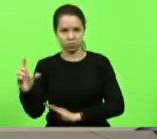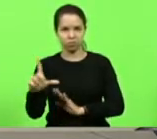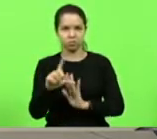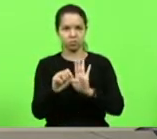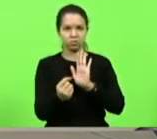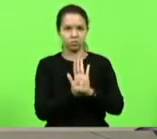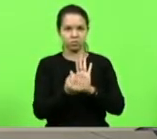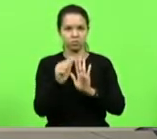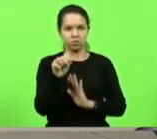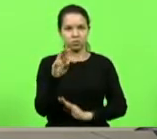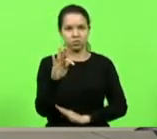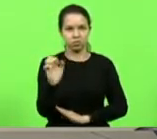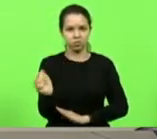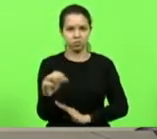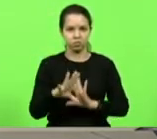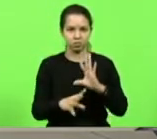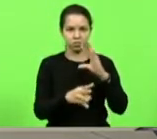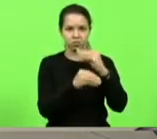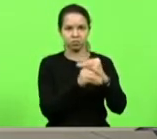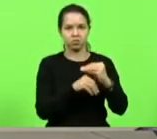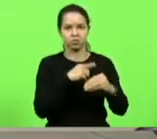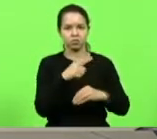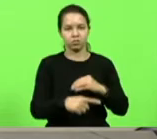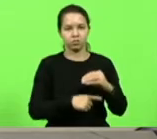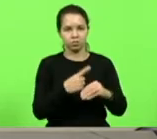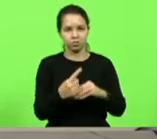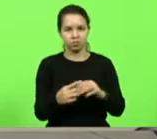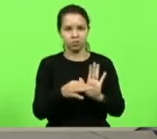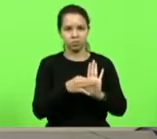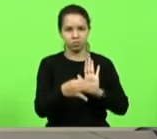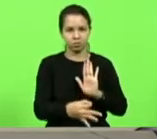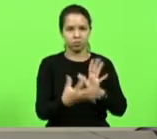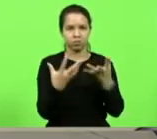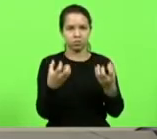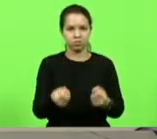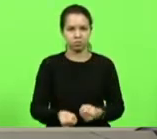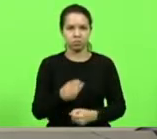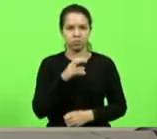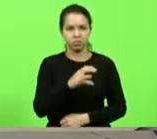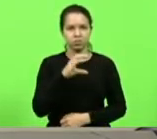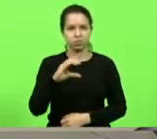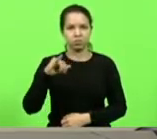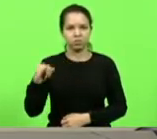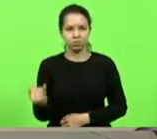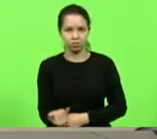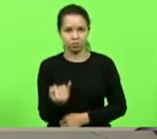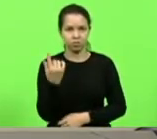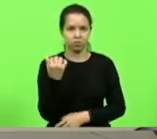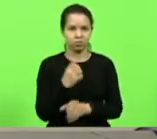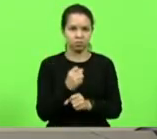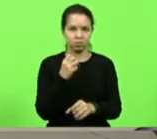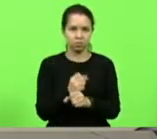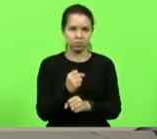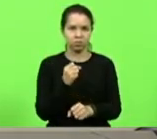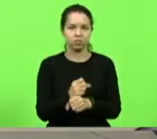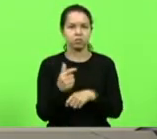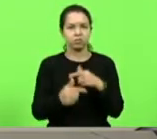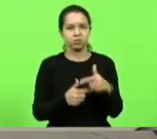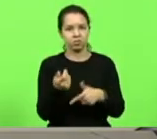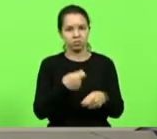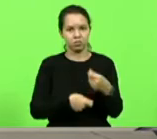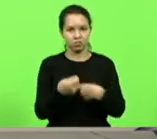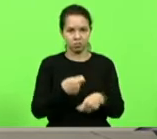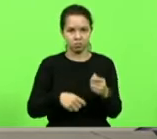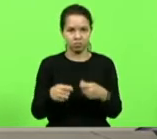substitutiva global e pareceres favoráveis das comissões de Constituição, Justiça, Finanças e Tributação, Trabalho, Administração e